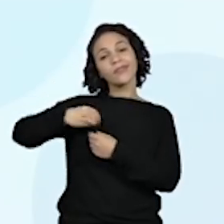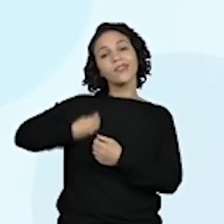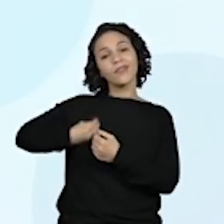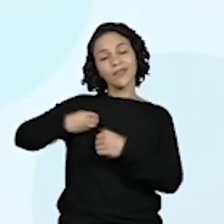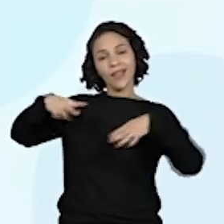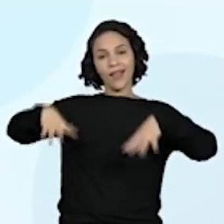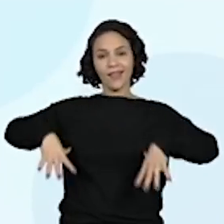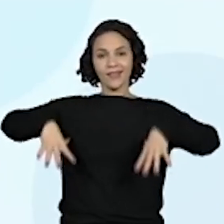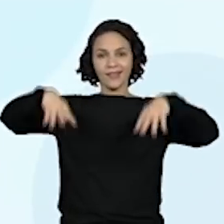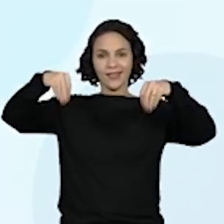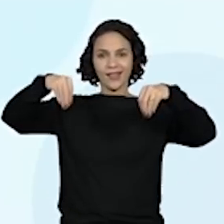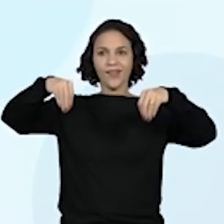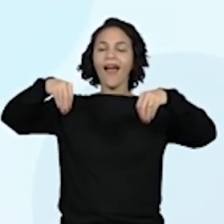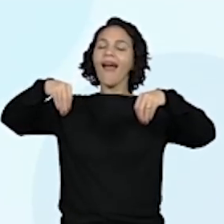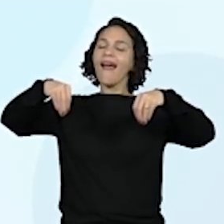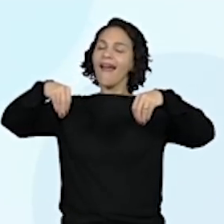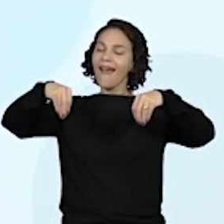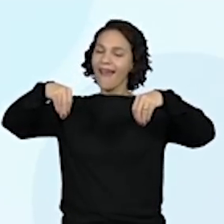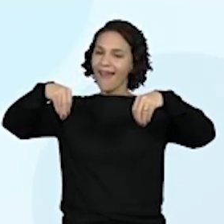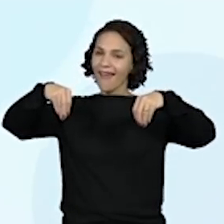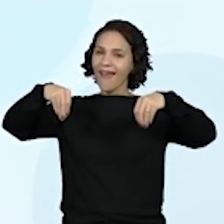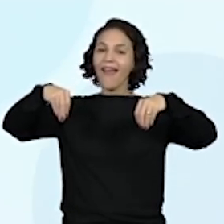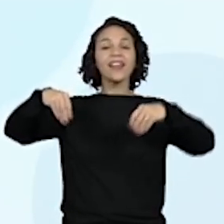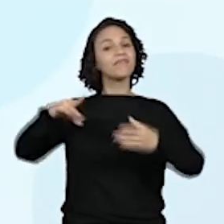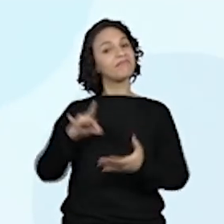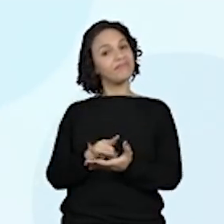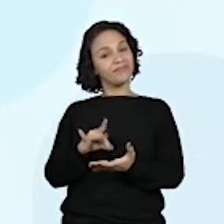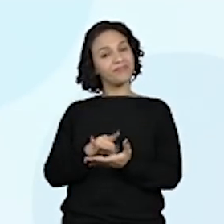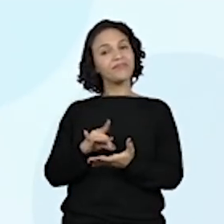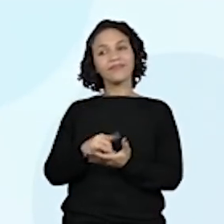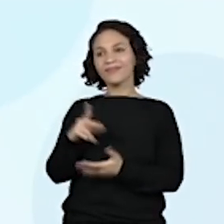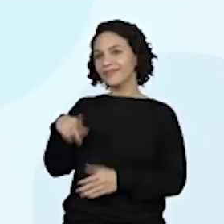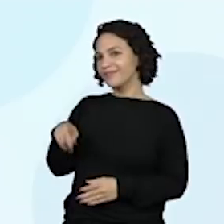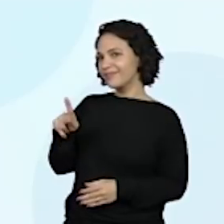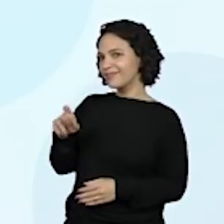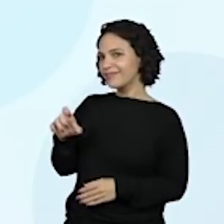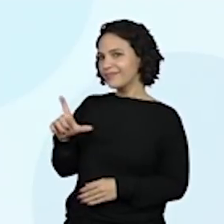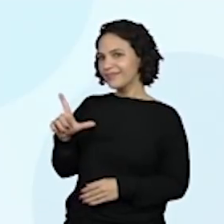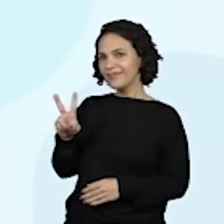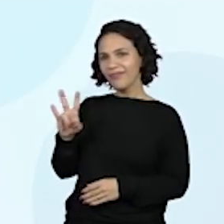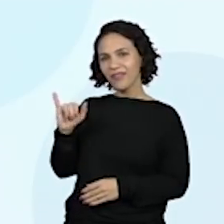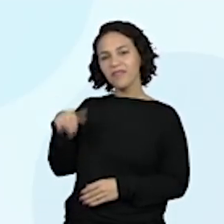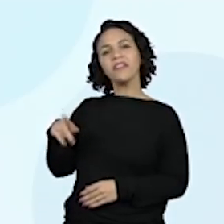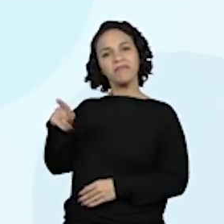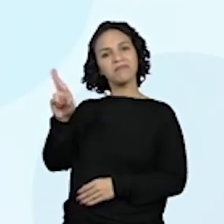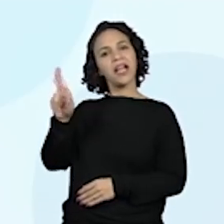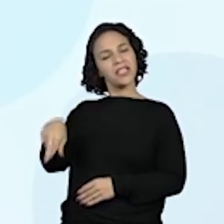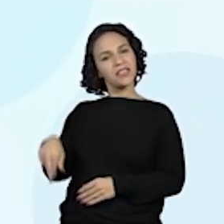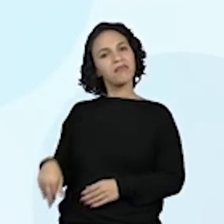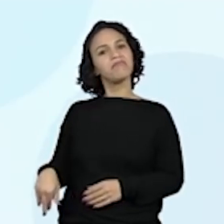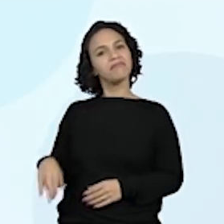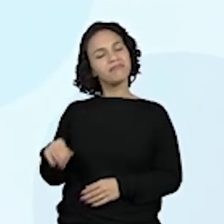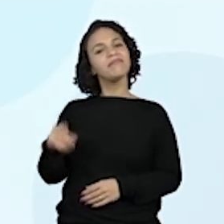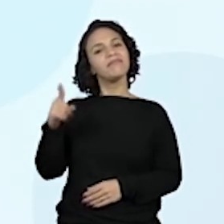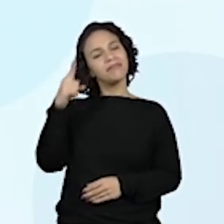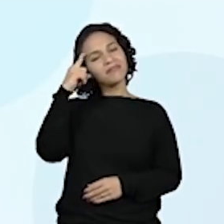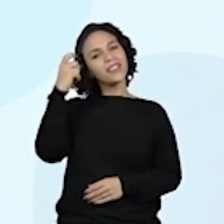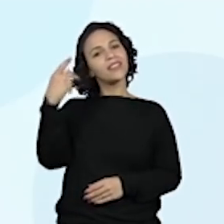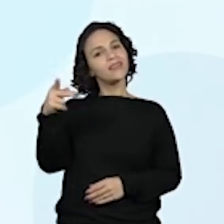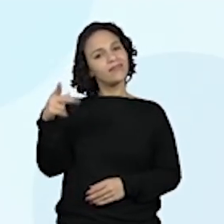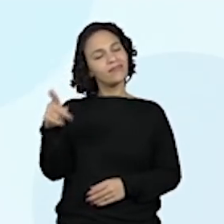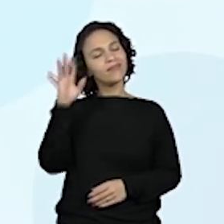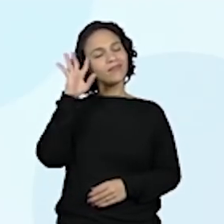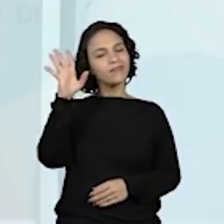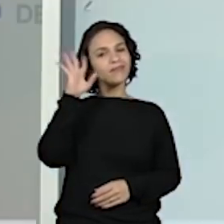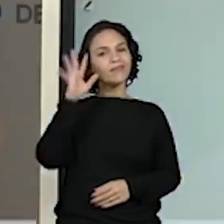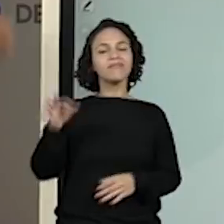castelo. Ah, realmente, Kelvin, passaram a viver todos juntos, como você havia sugerido,